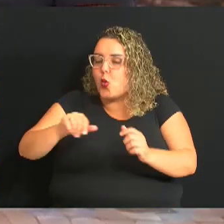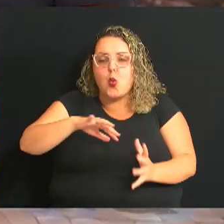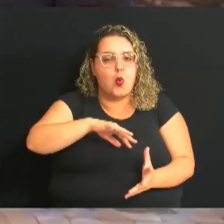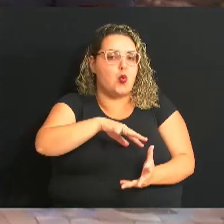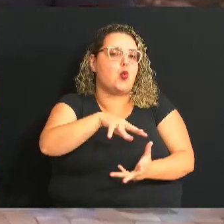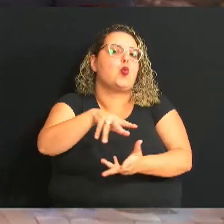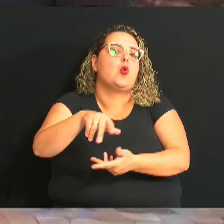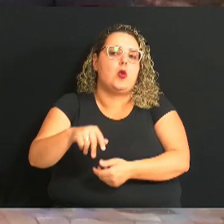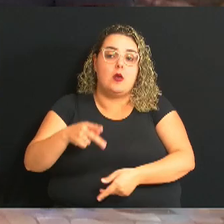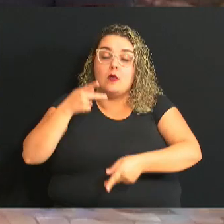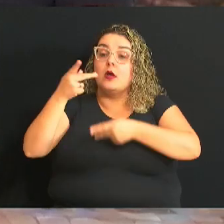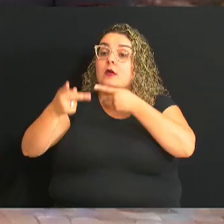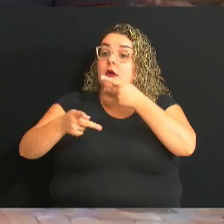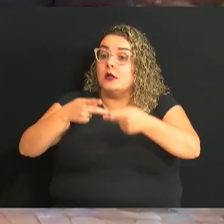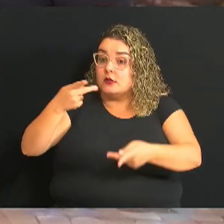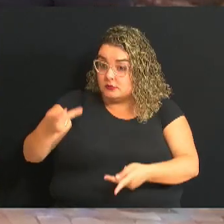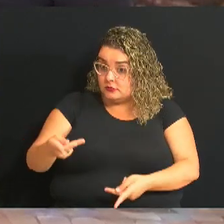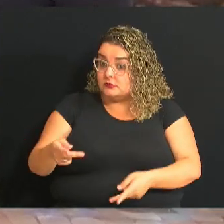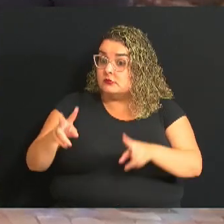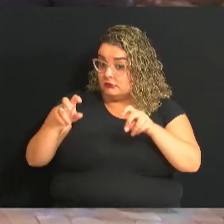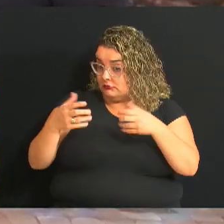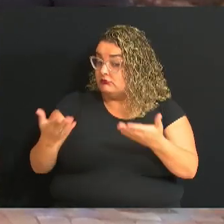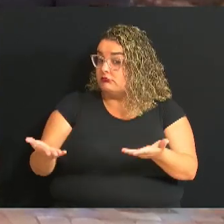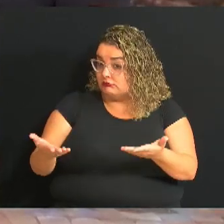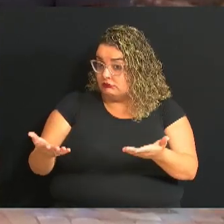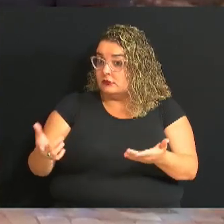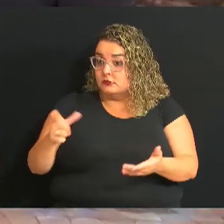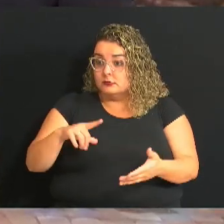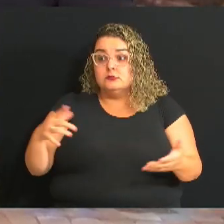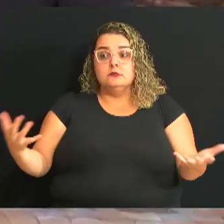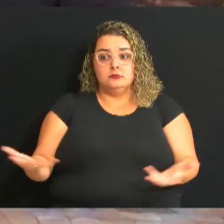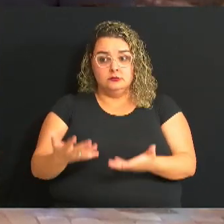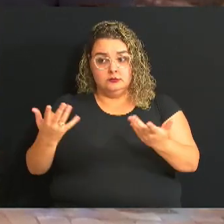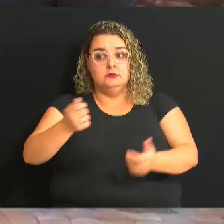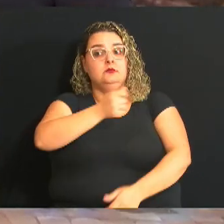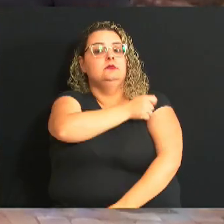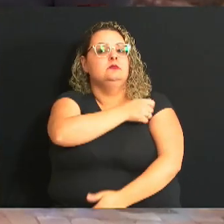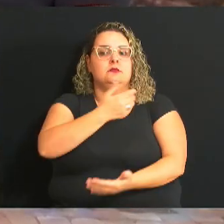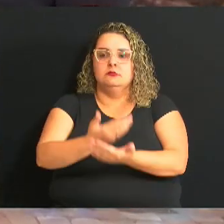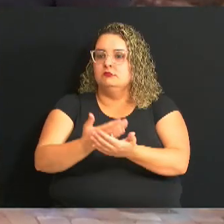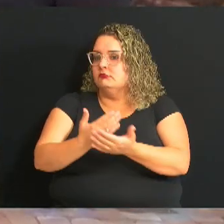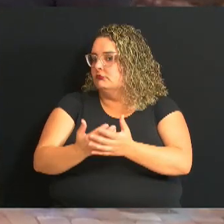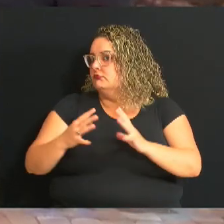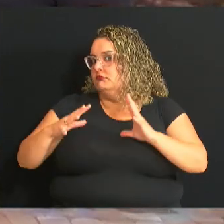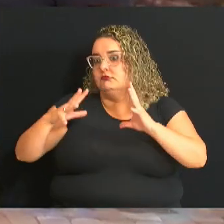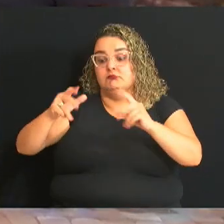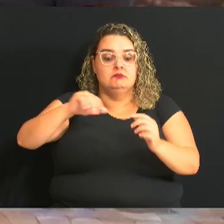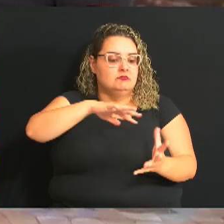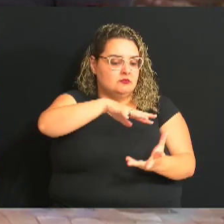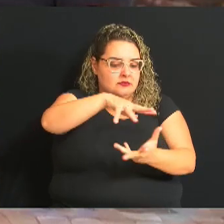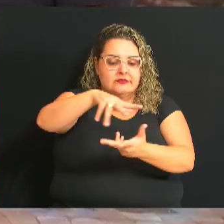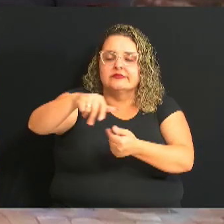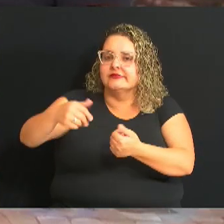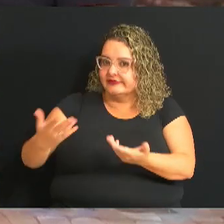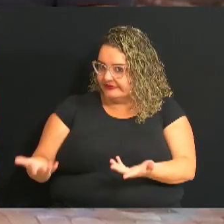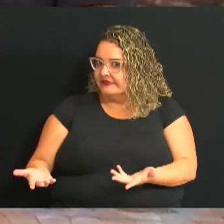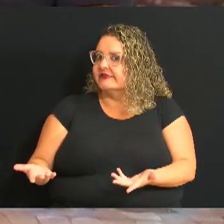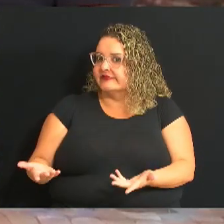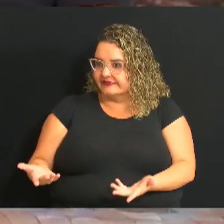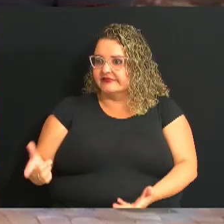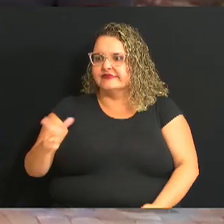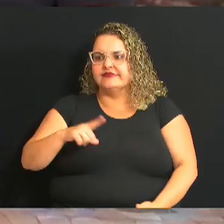vai falar muito a respeito disso, porque tem motivado estudantes aí dos 4 cantos do planeta, não é? Que estão tendo